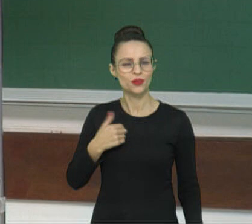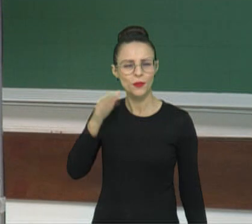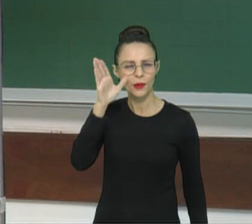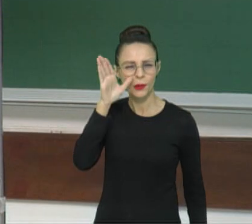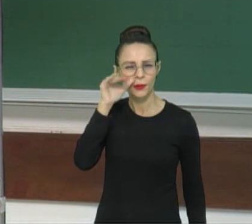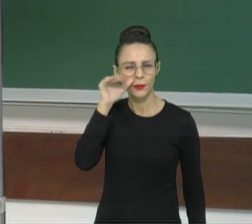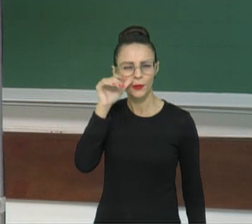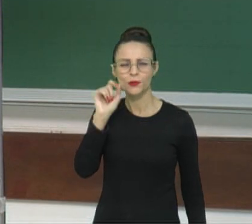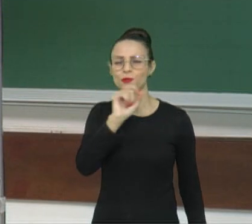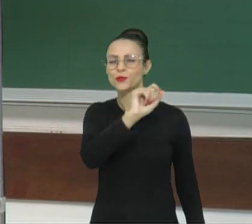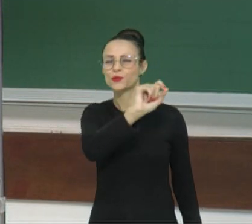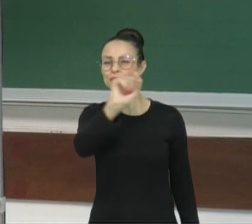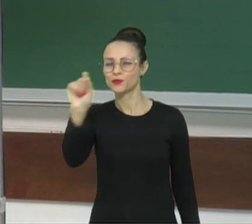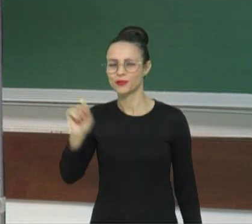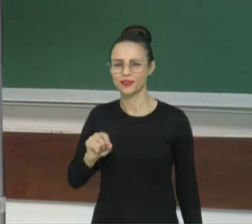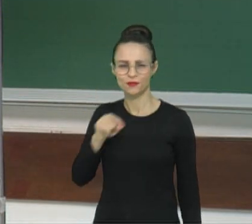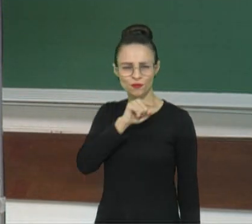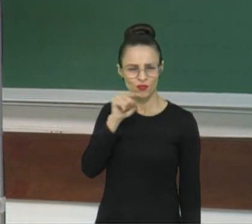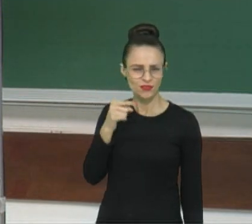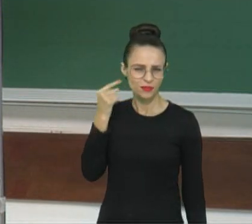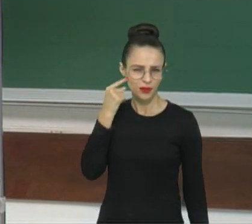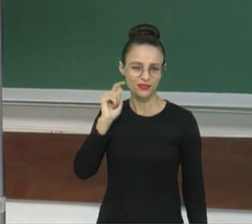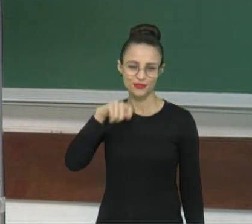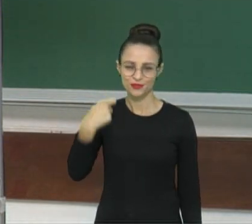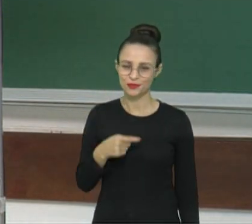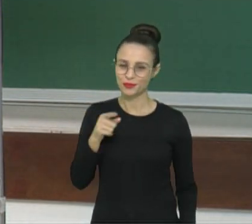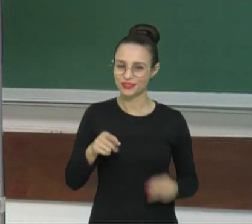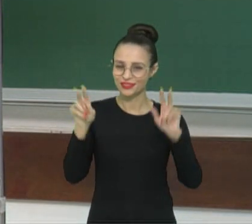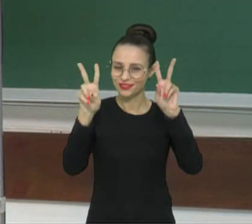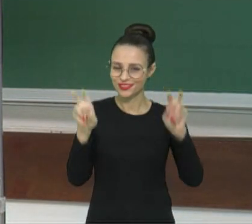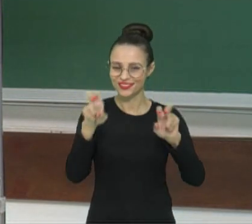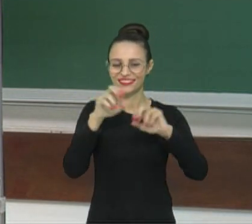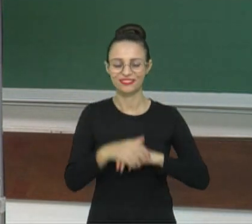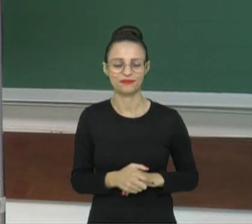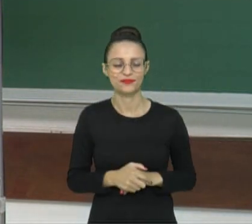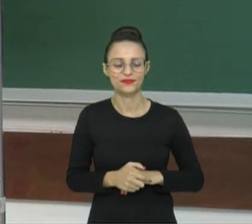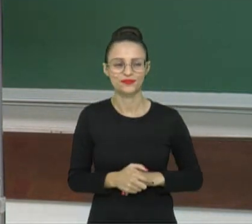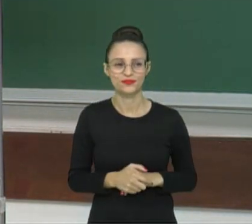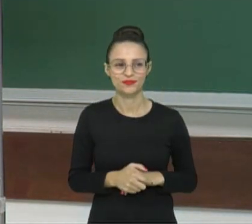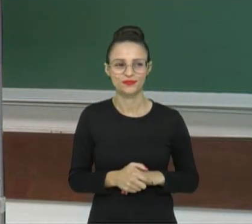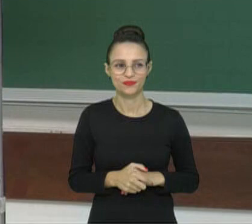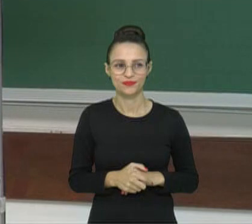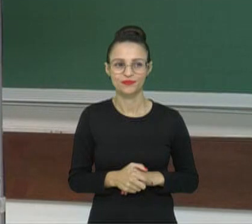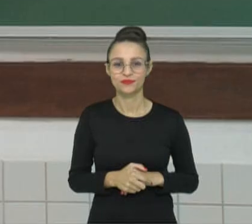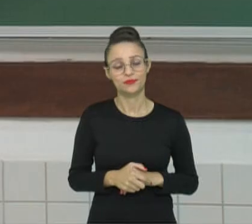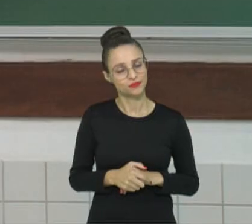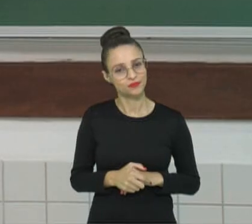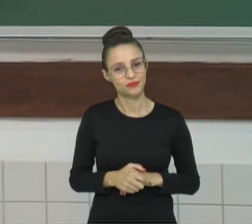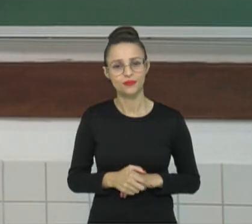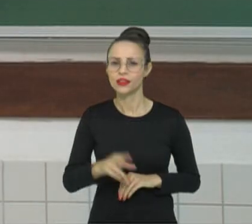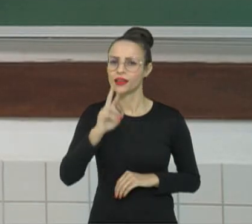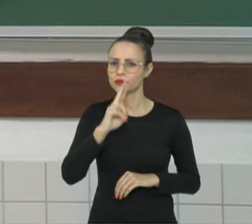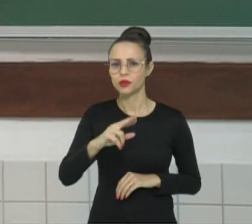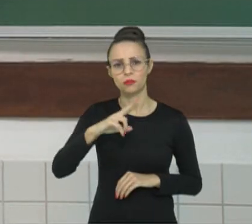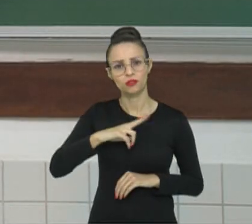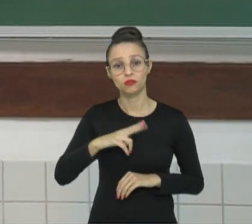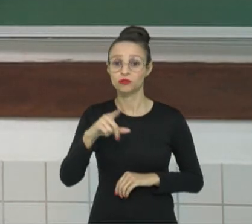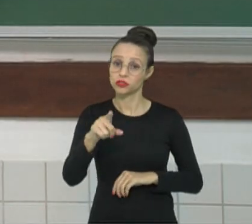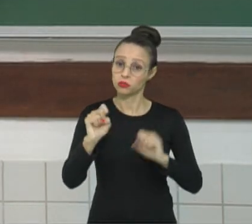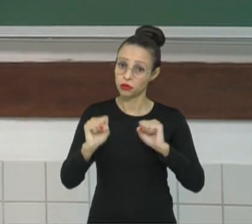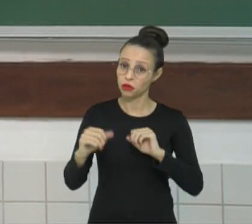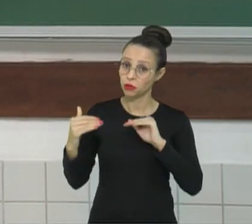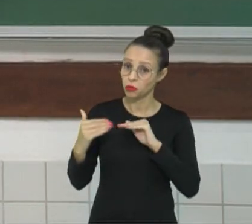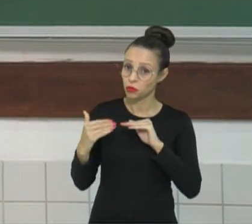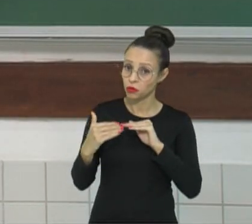para saber o que vocês pensam a esse respeito. Trouxe para vocês que se trata de uma resposta pessoal. Você pode concordar ou